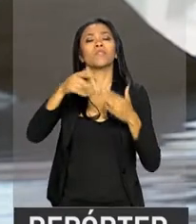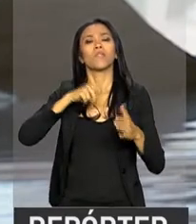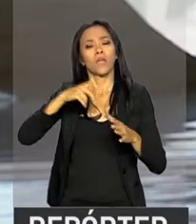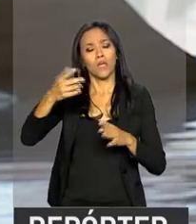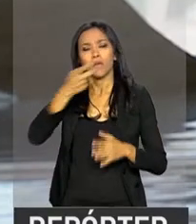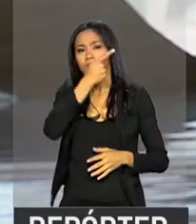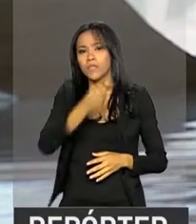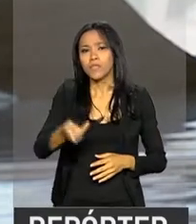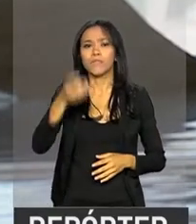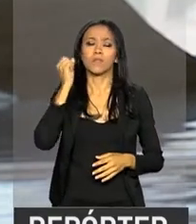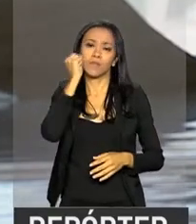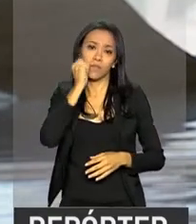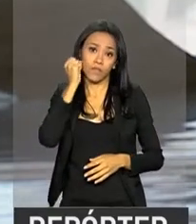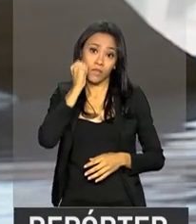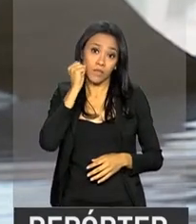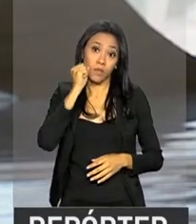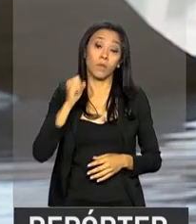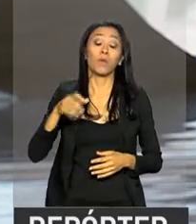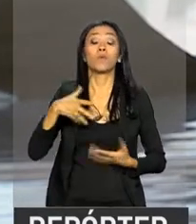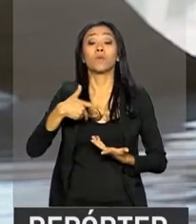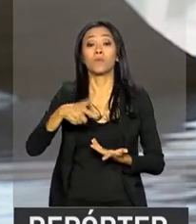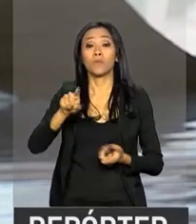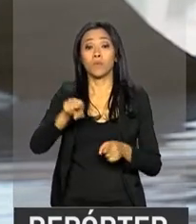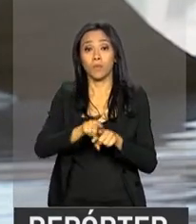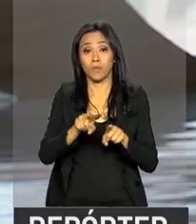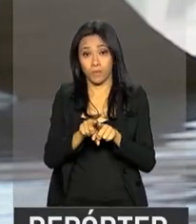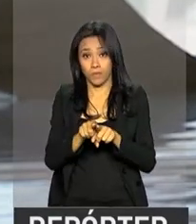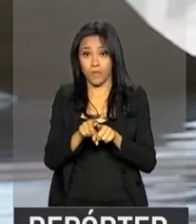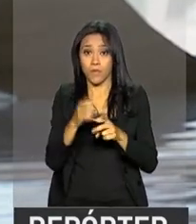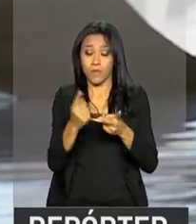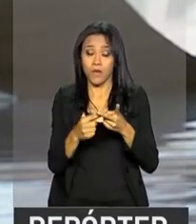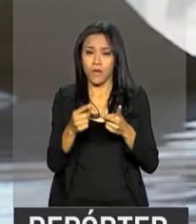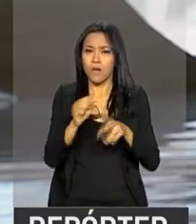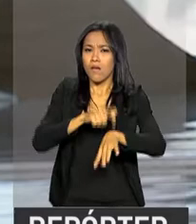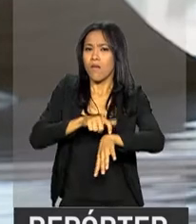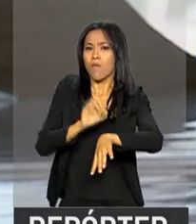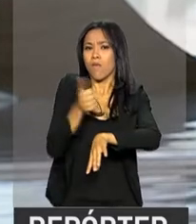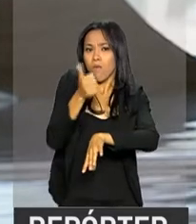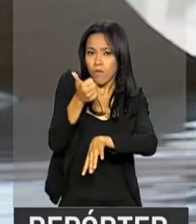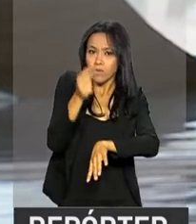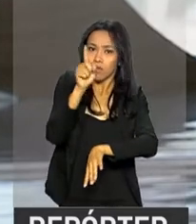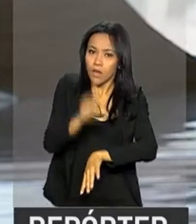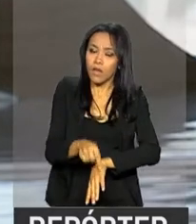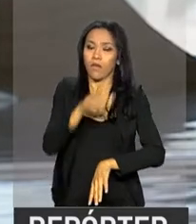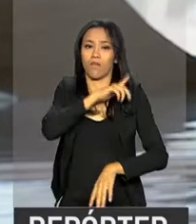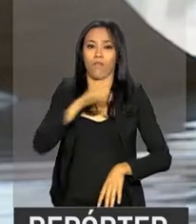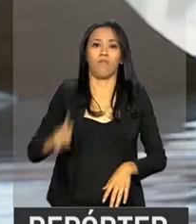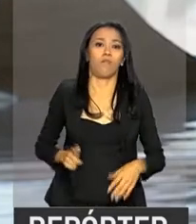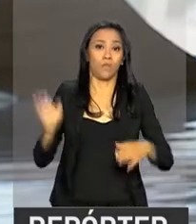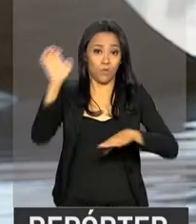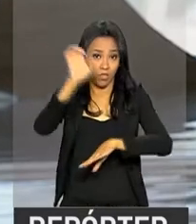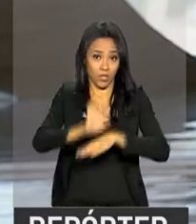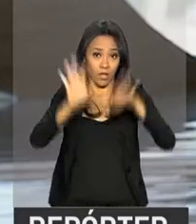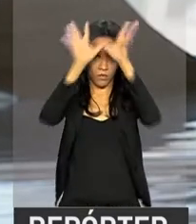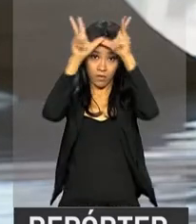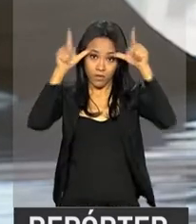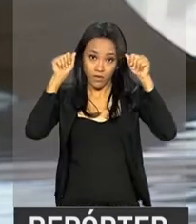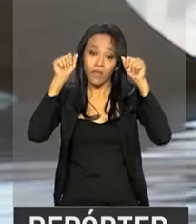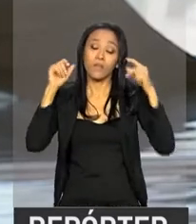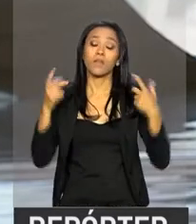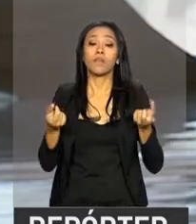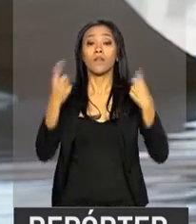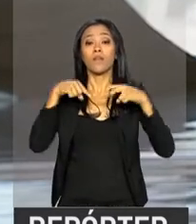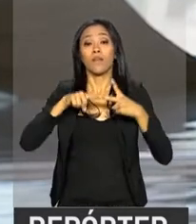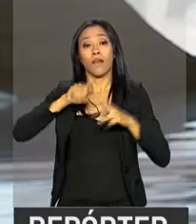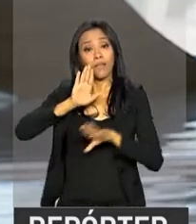do pp de rondônia já às 11 horas um encontro será com o governador do acre tião viana na